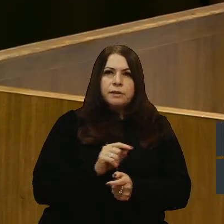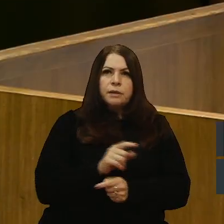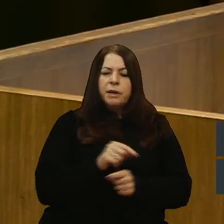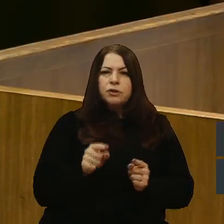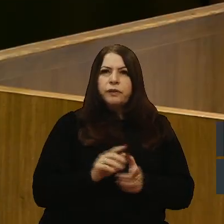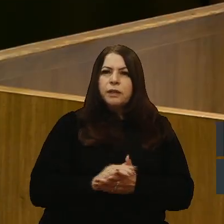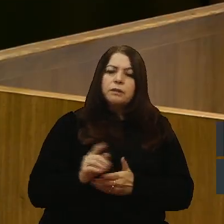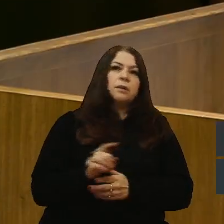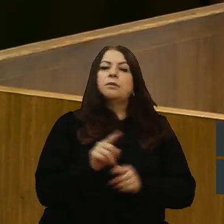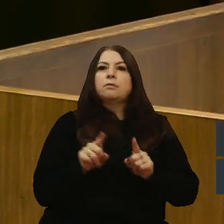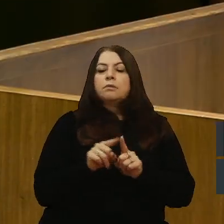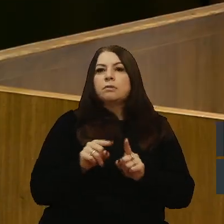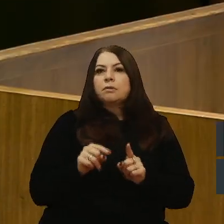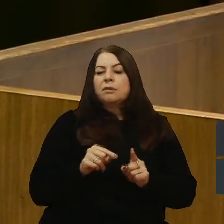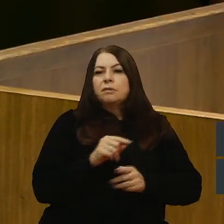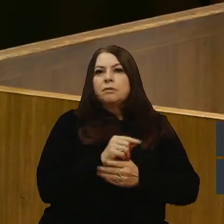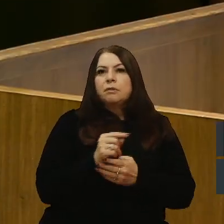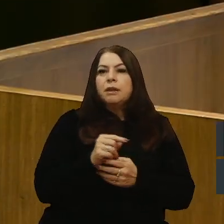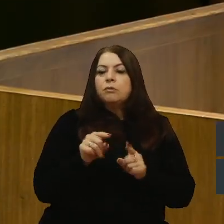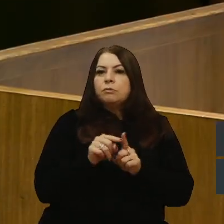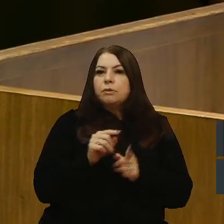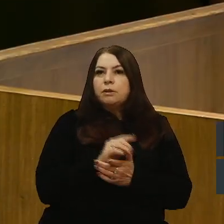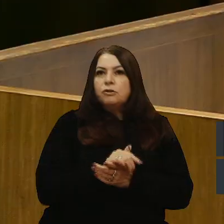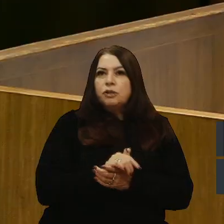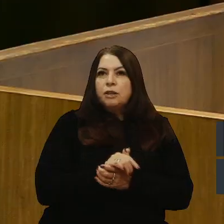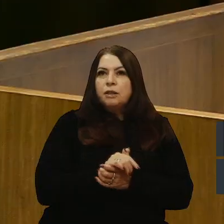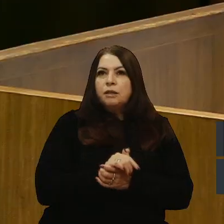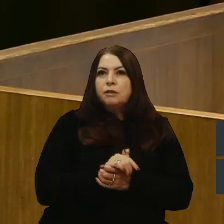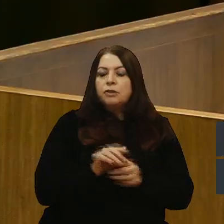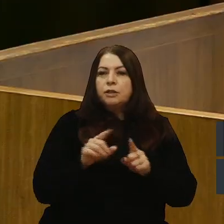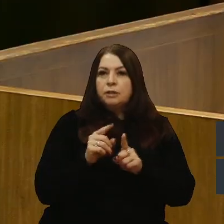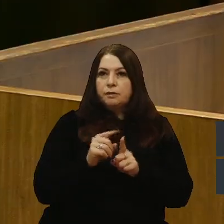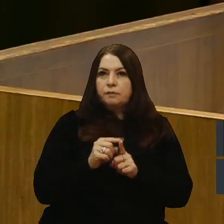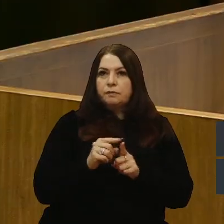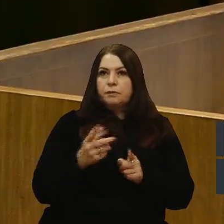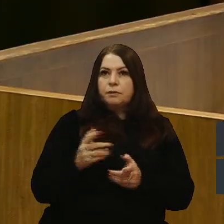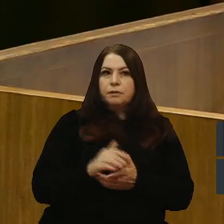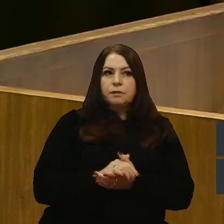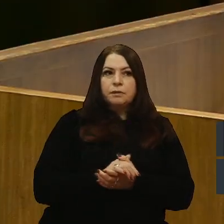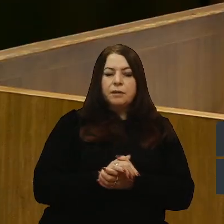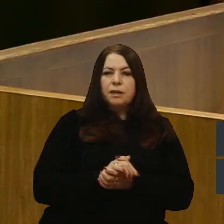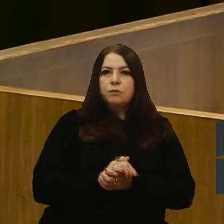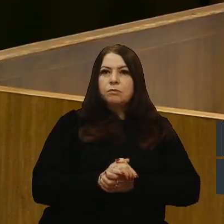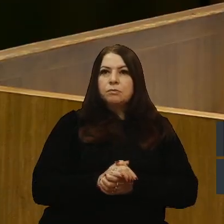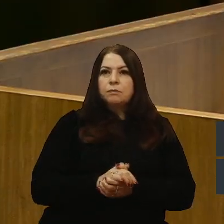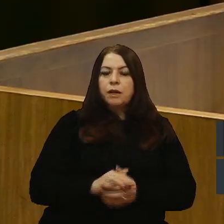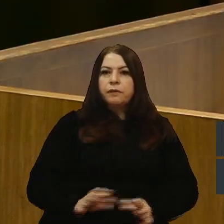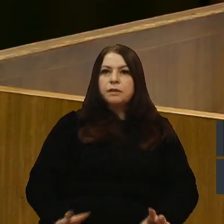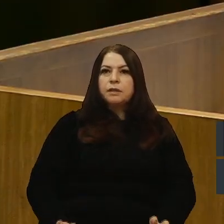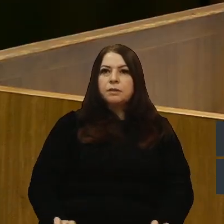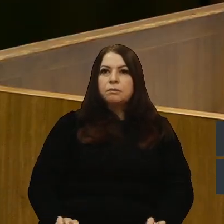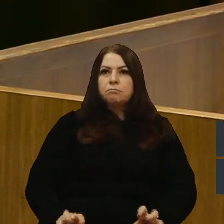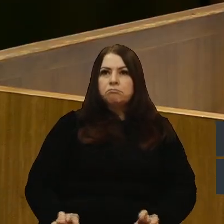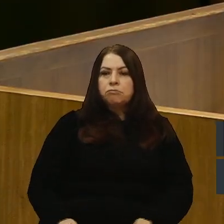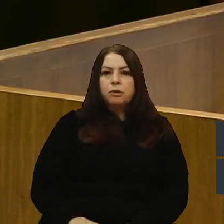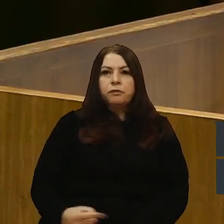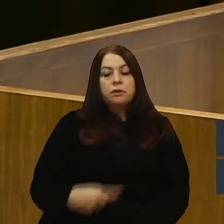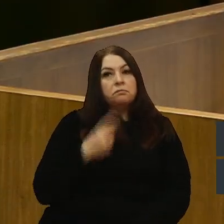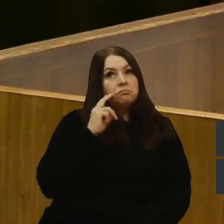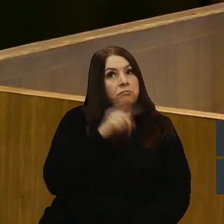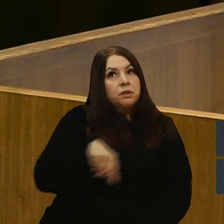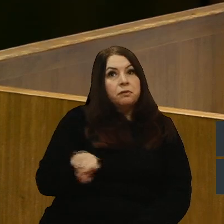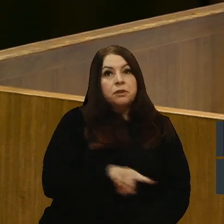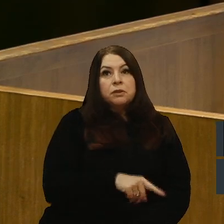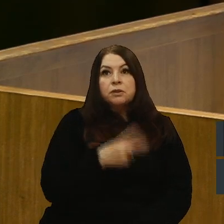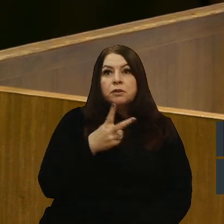tu tem 9 ou 10 anos, tu começa com tortura de pequenos animais, chega aos